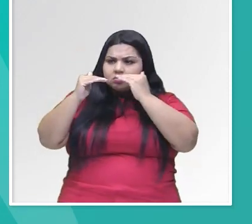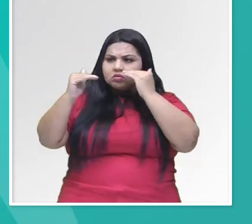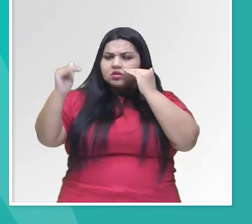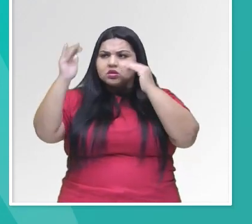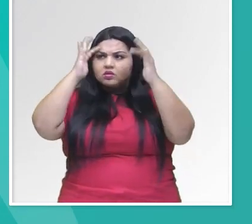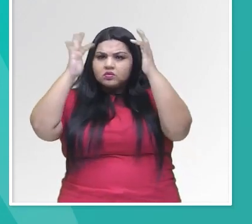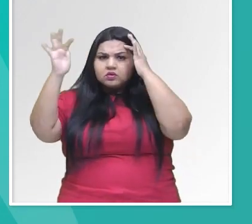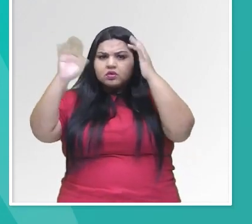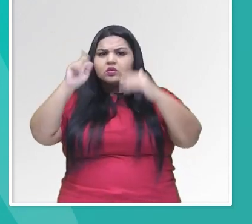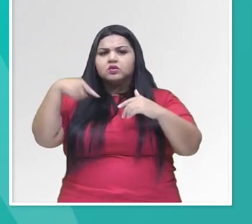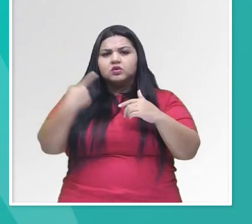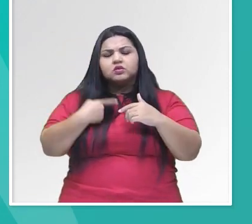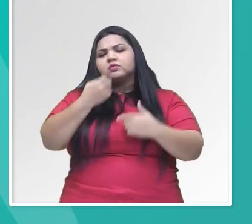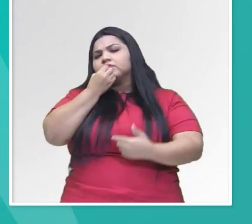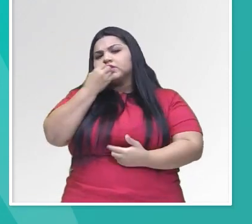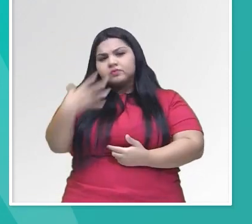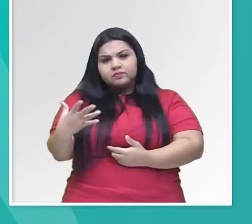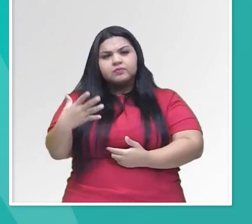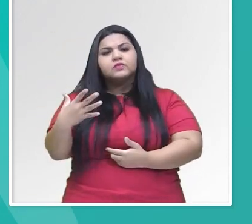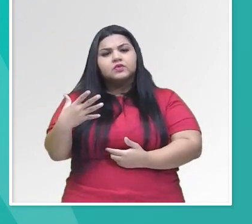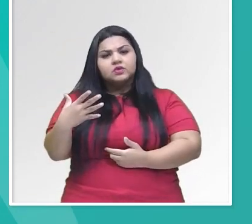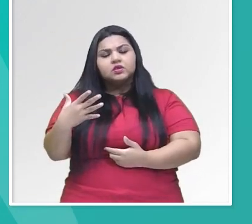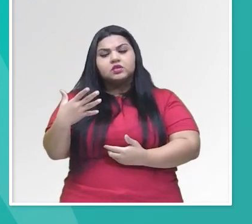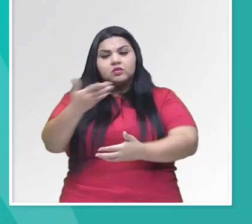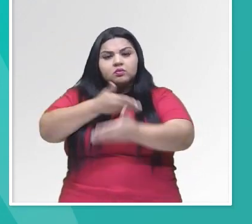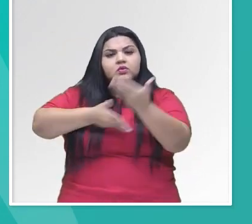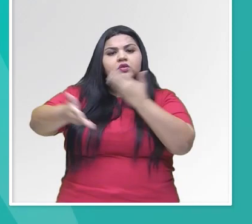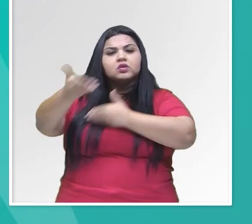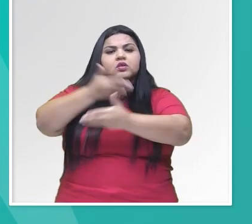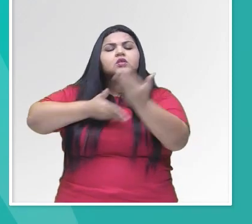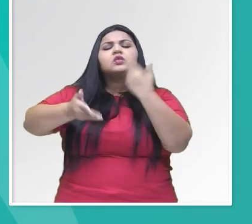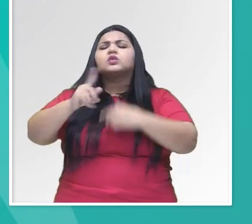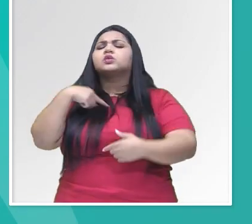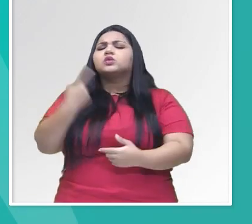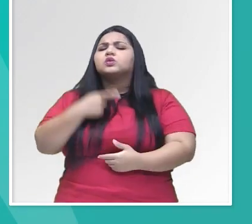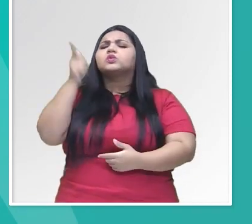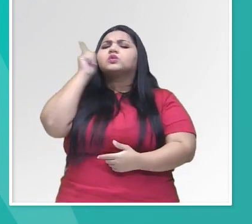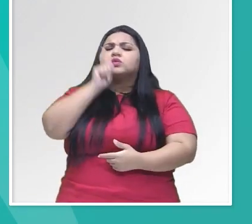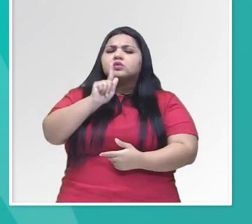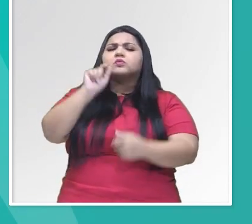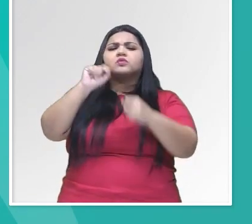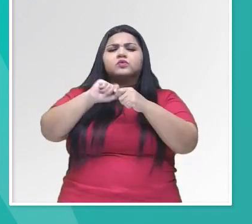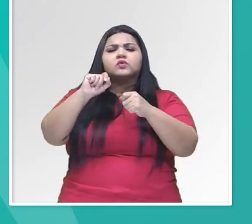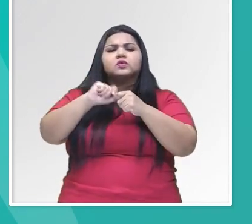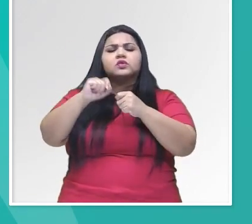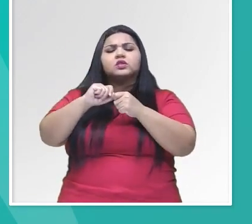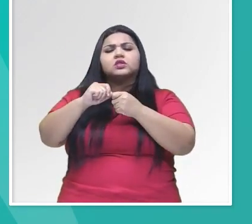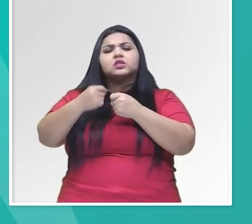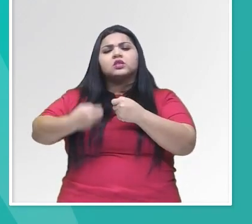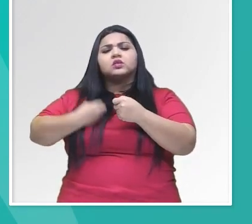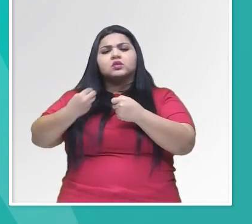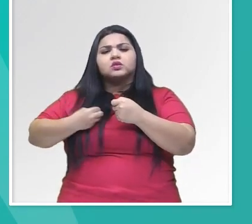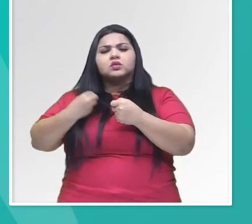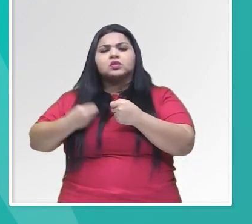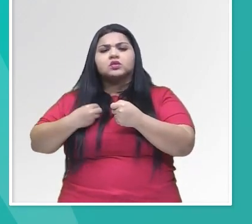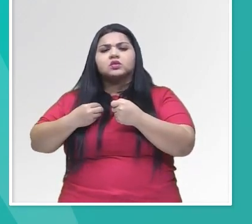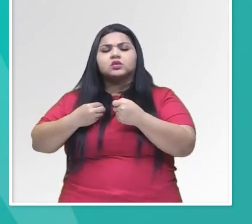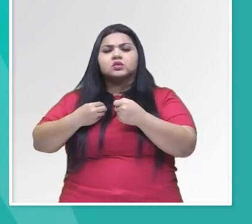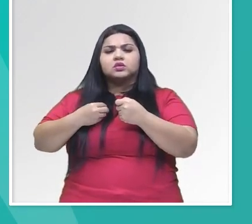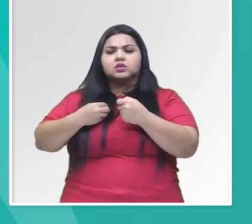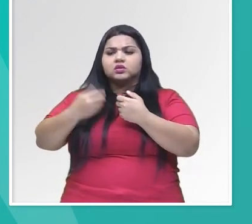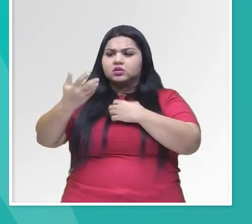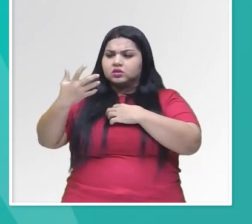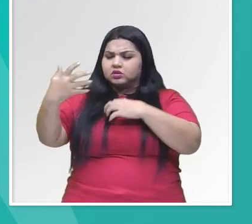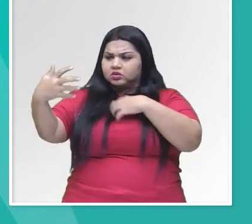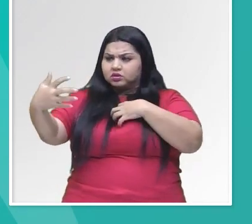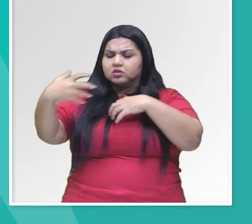aí, nós estaremos muito bem na convivência, conseguiremos estabelecer uma convivência